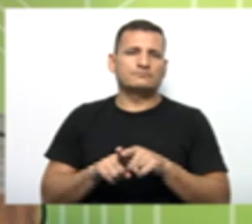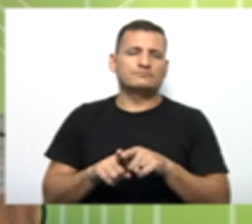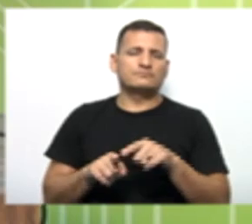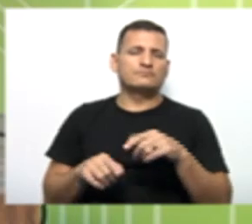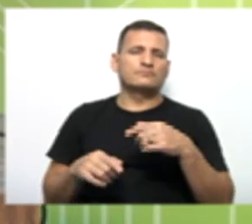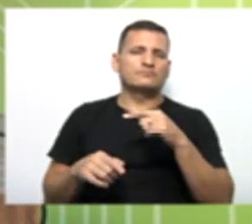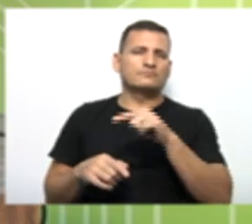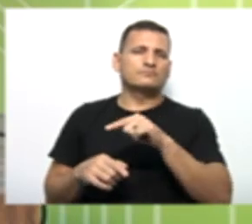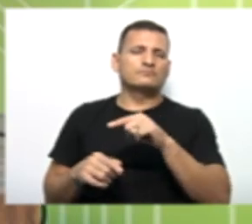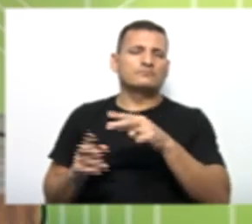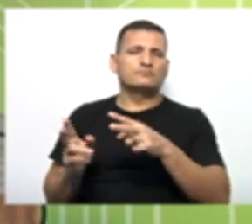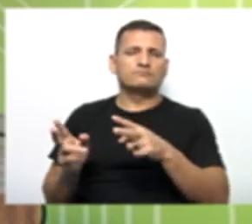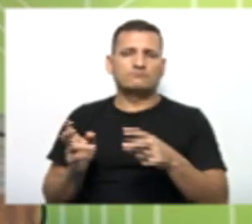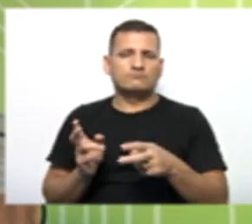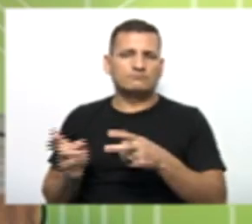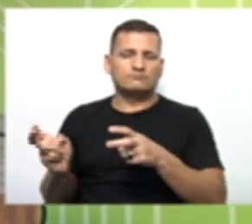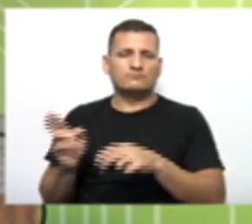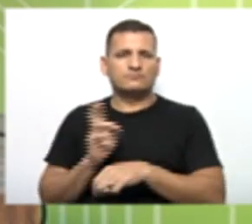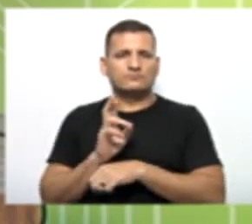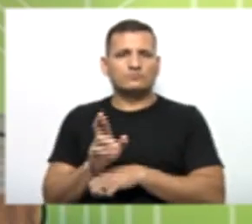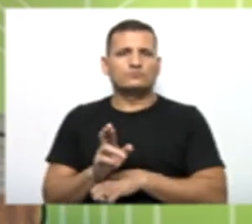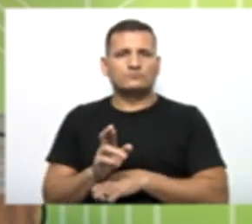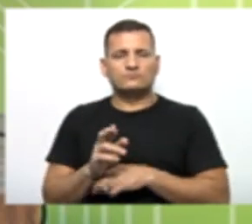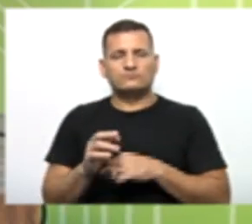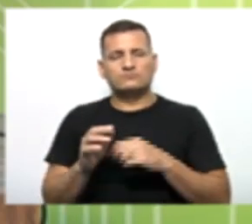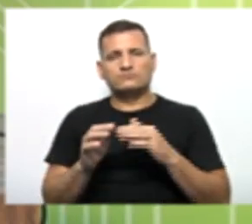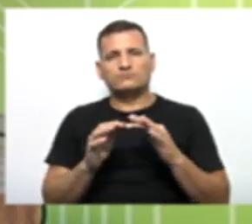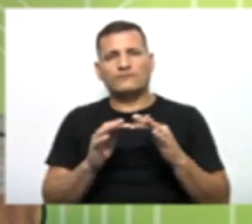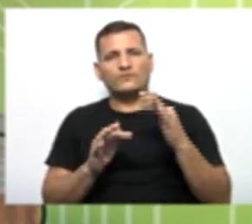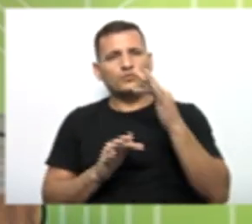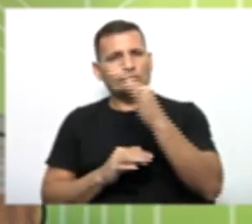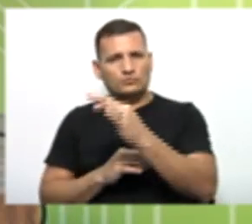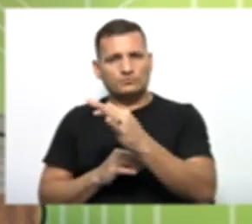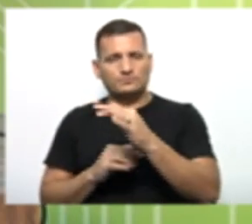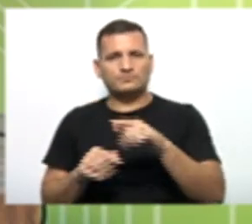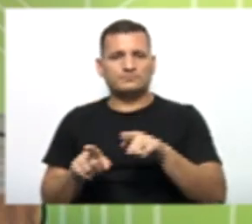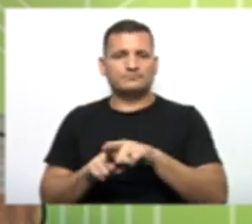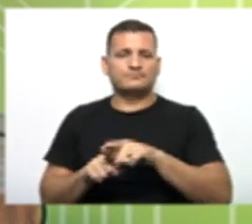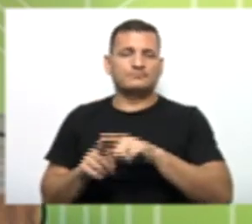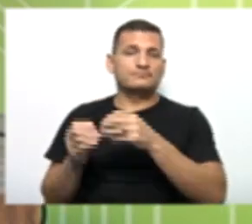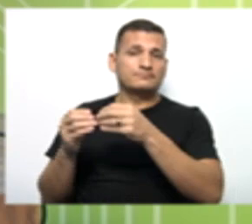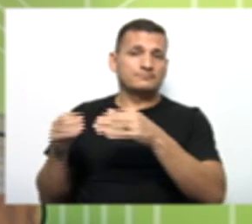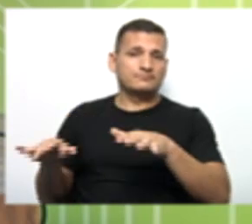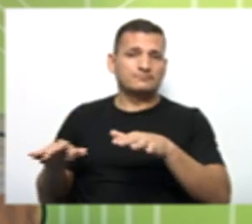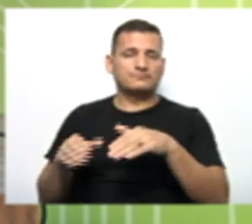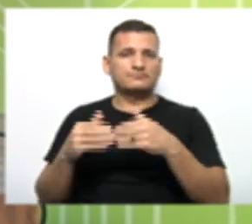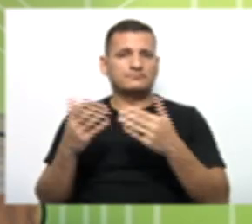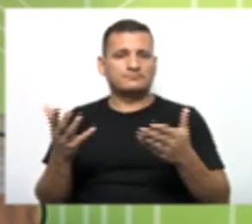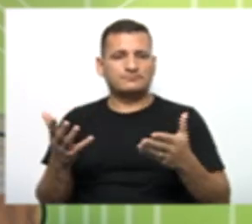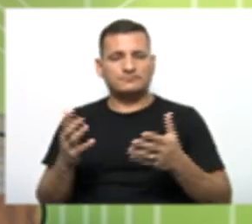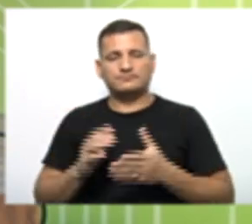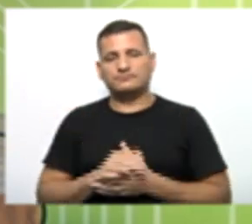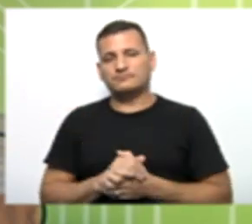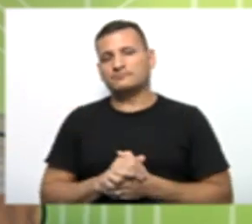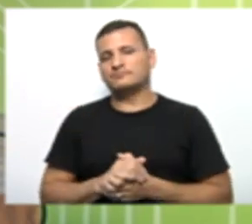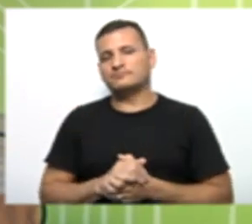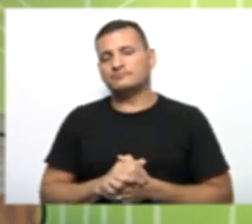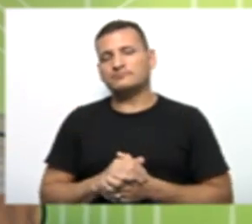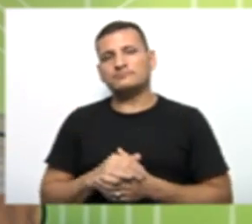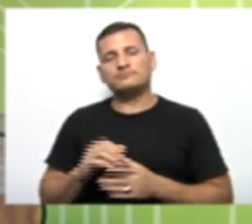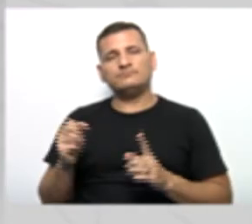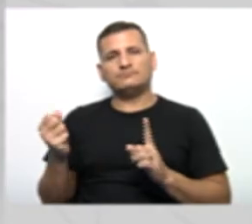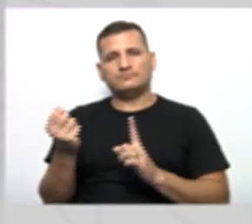utilizar no futuro, quais os impactos que ele vai causar sobre o meio ambiente, sobre a